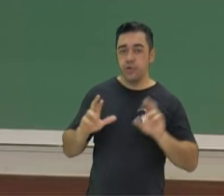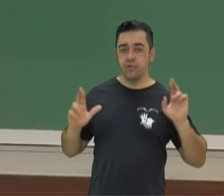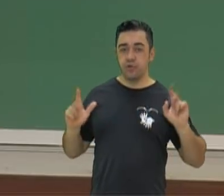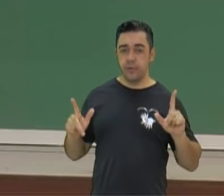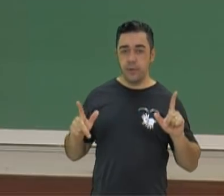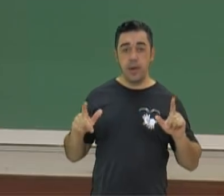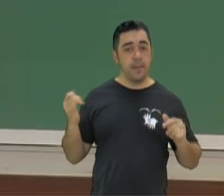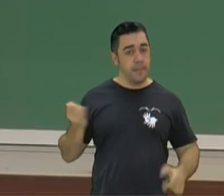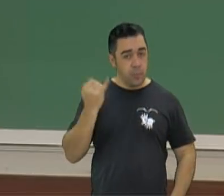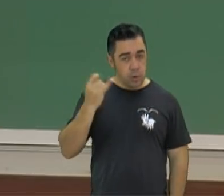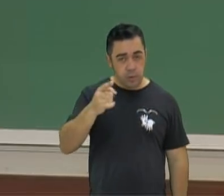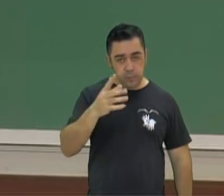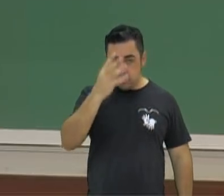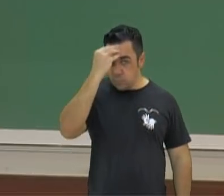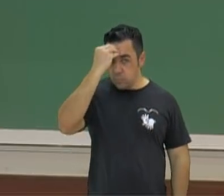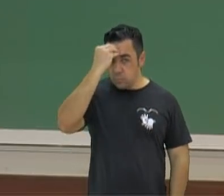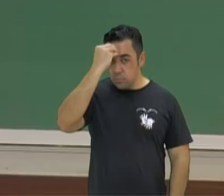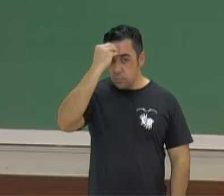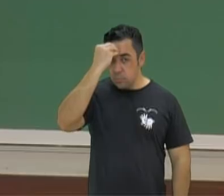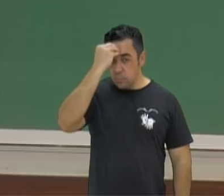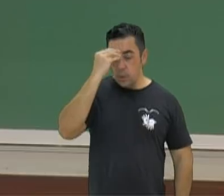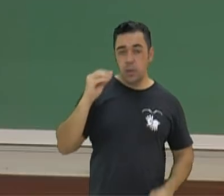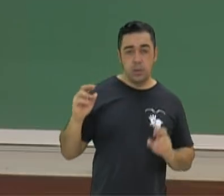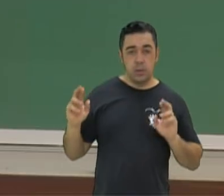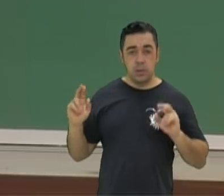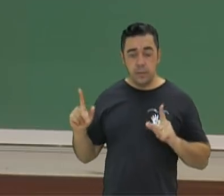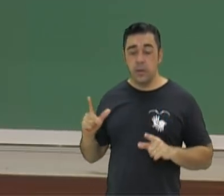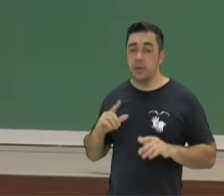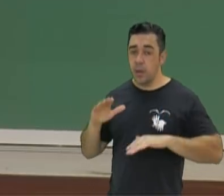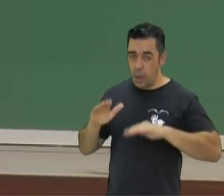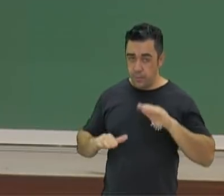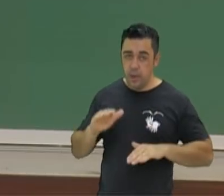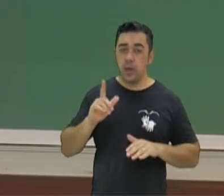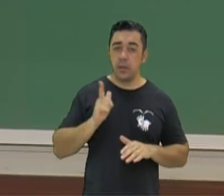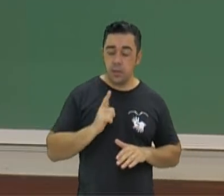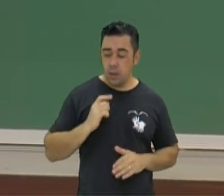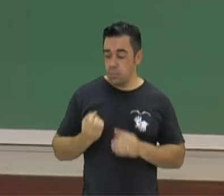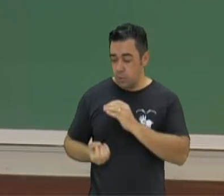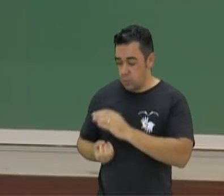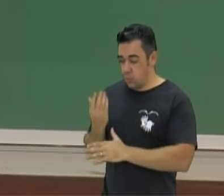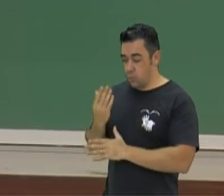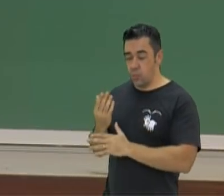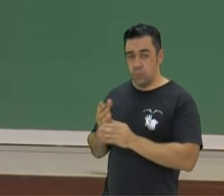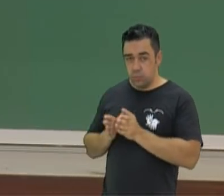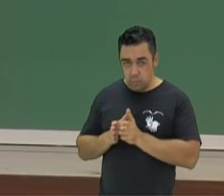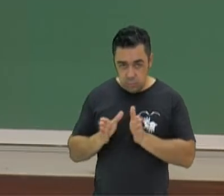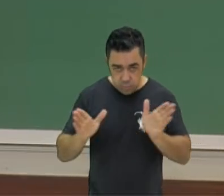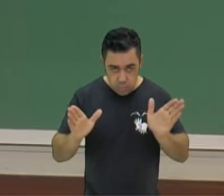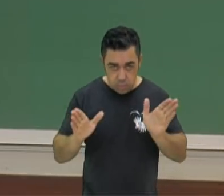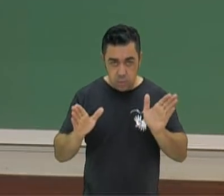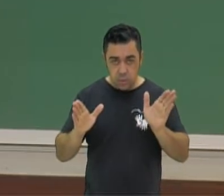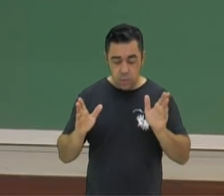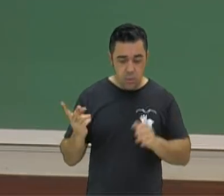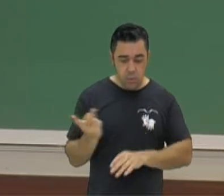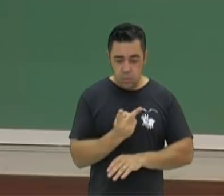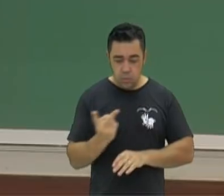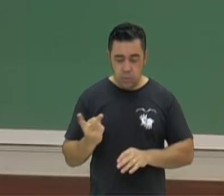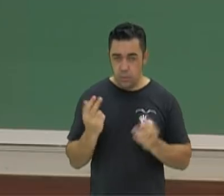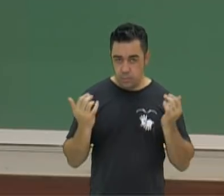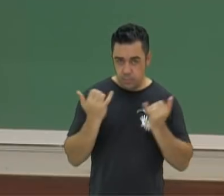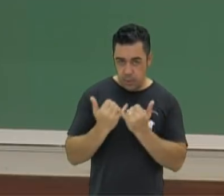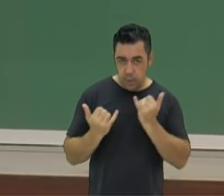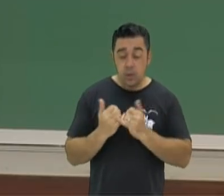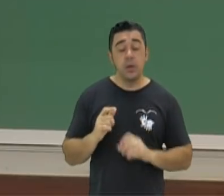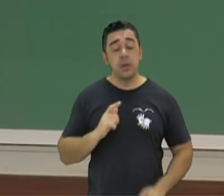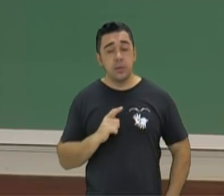é importante você conseguir entender, né? Que tem organismos com ancestrais comuns e que vão ter estruturas comuns, e tem organismos que